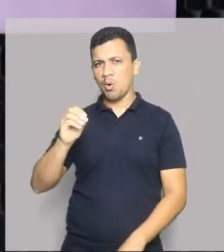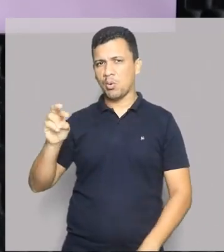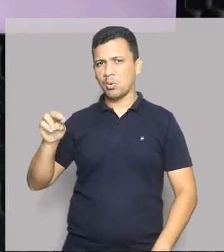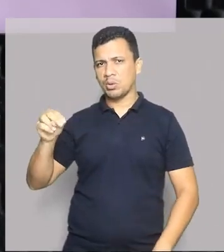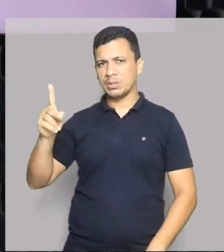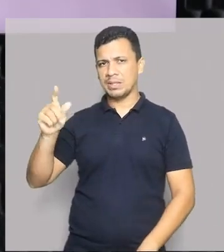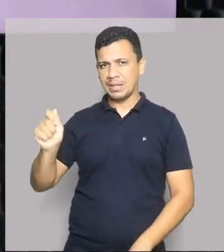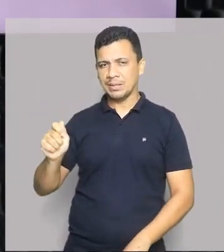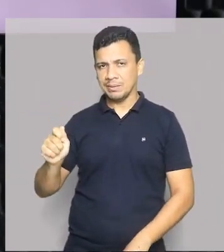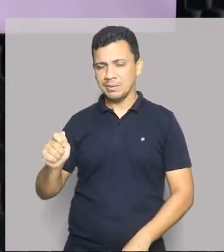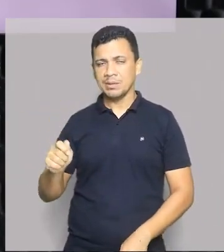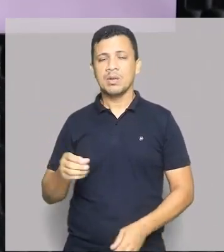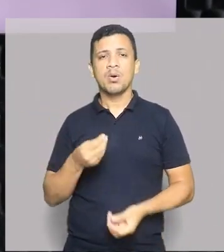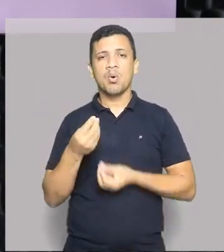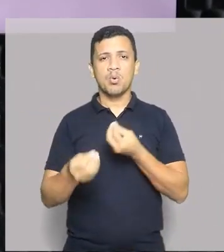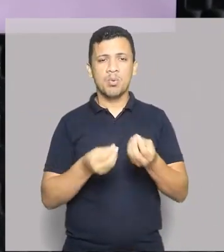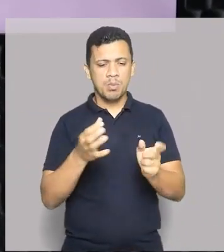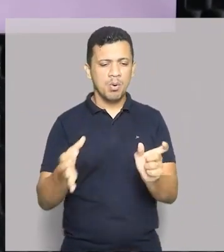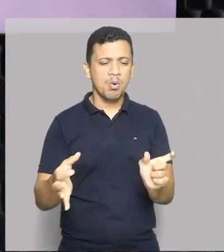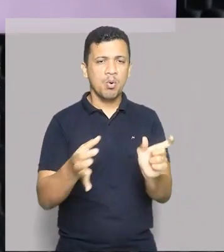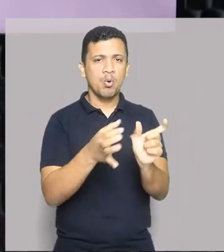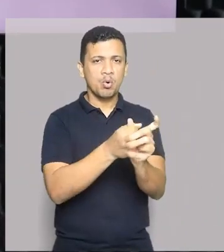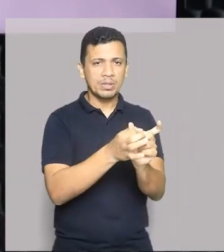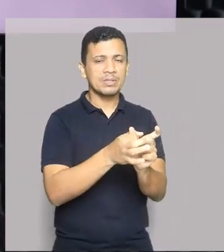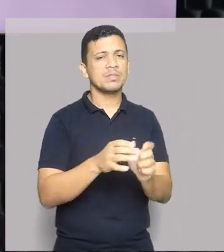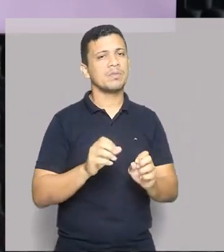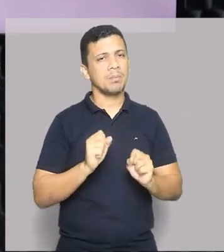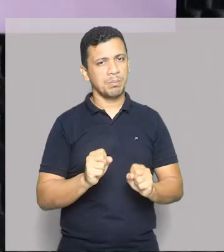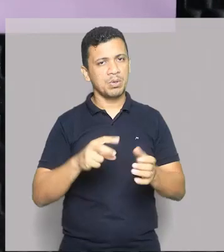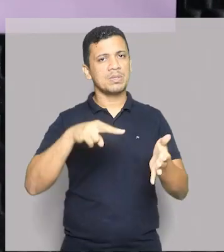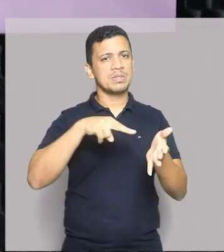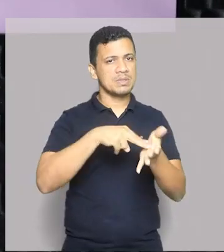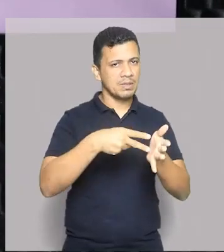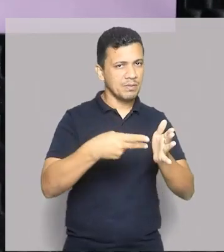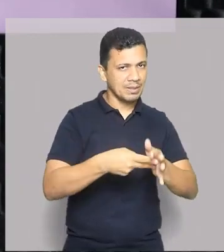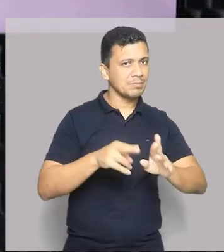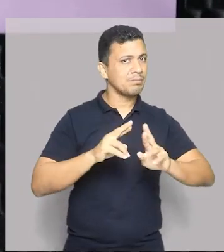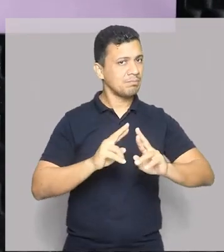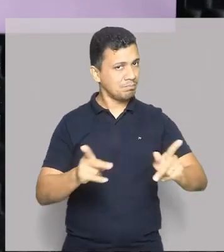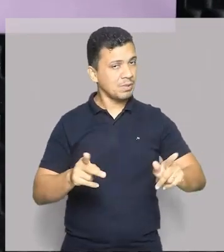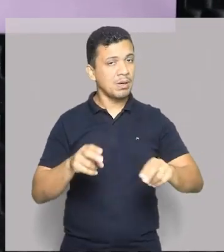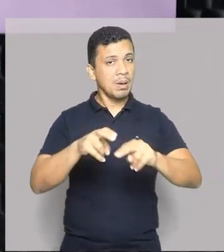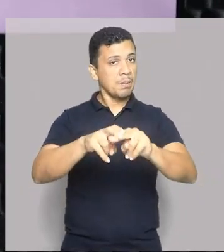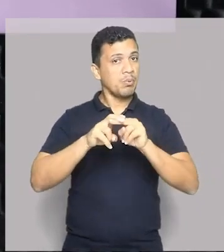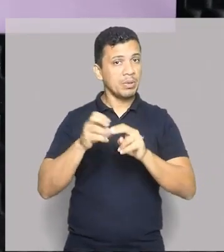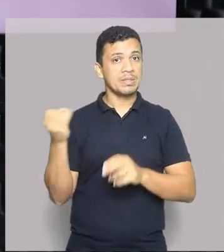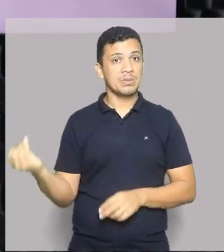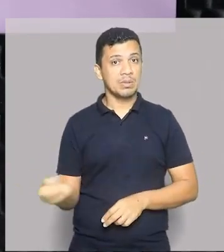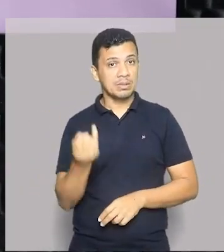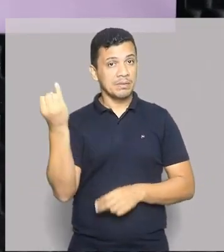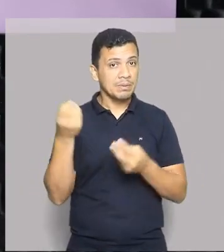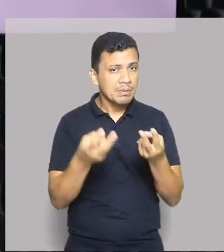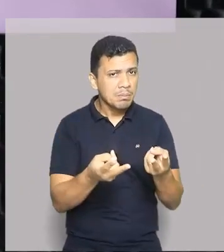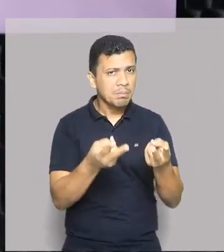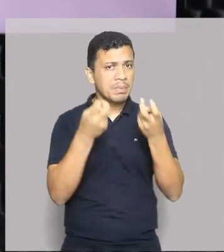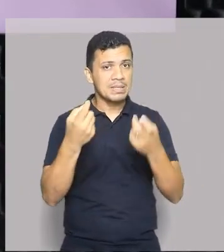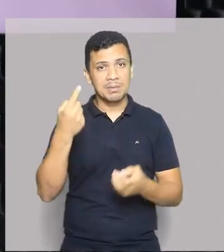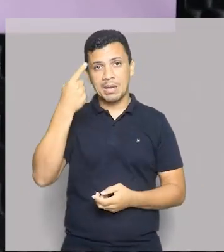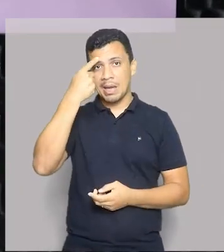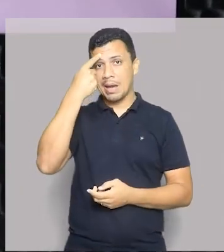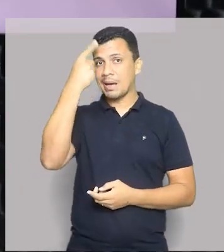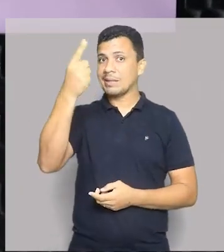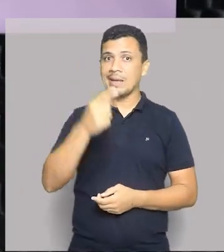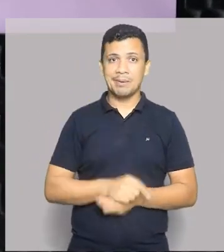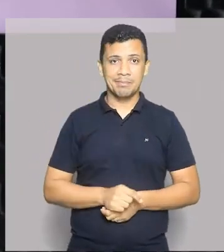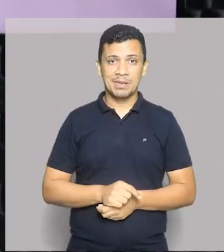adverbiais, os conectivos podem assumir mais de um valor. Daí a importância de você identificar as ideias e não